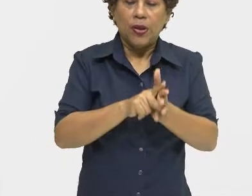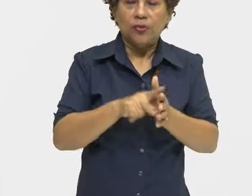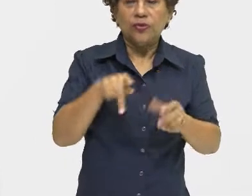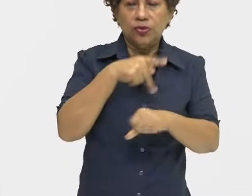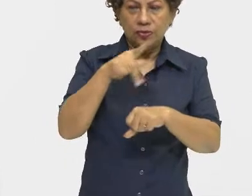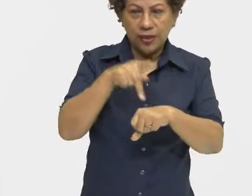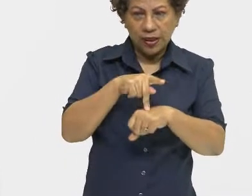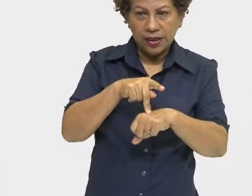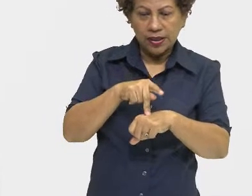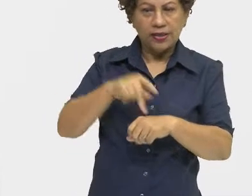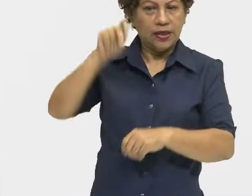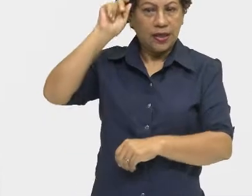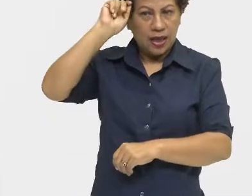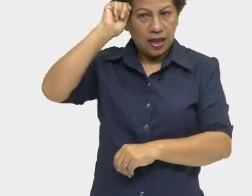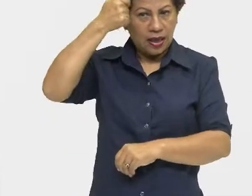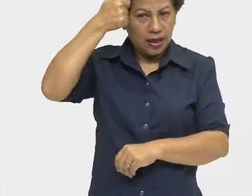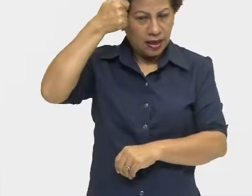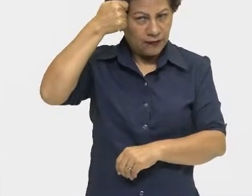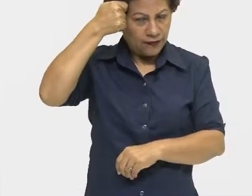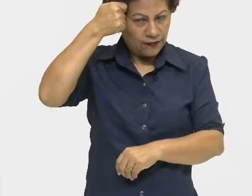chamadas pela indústria da moda de